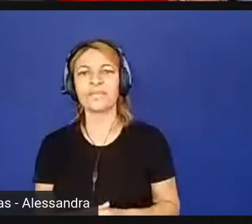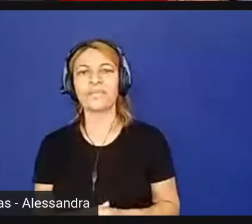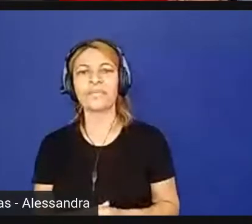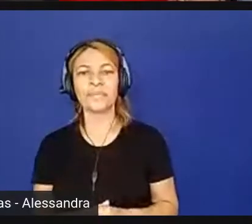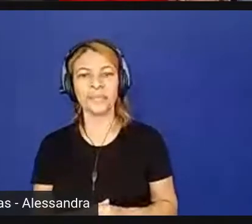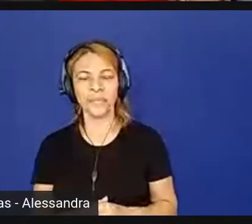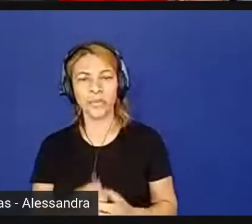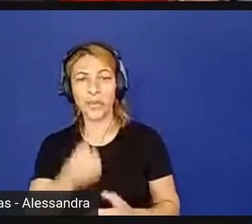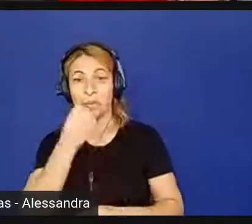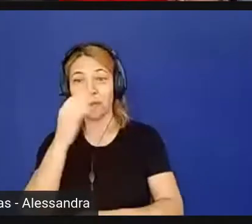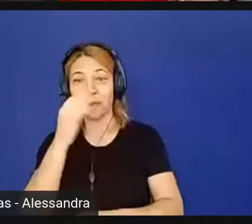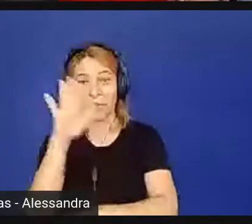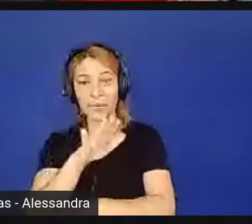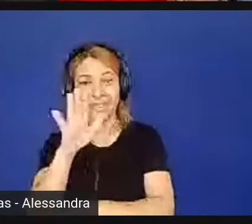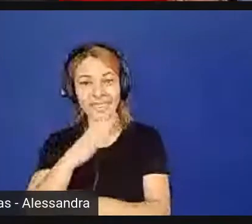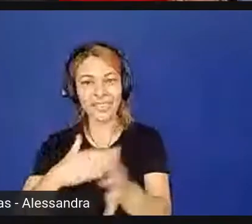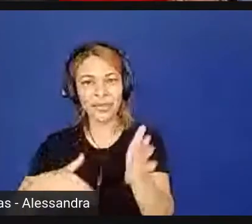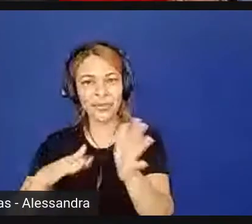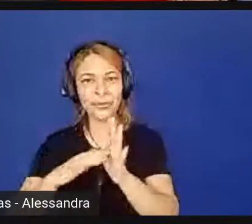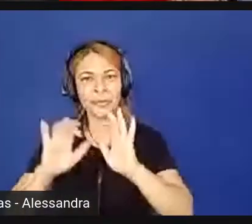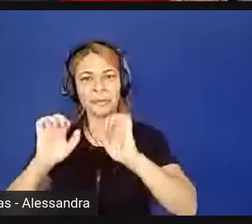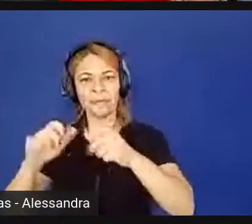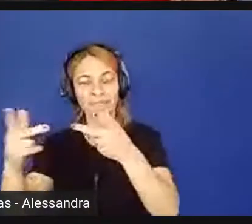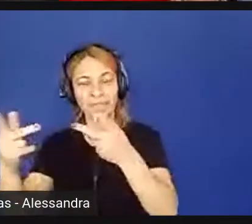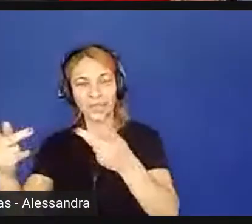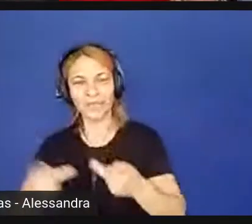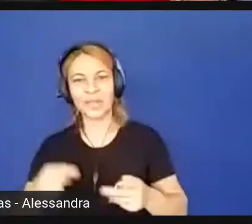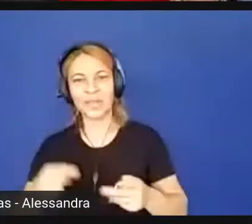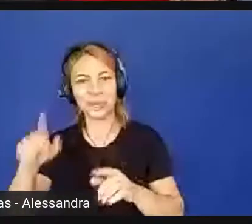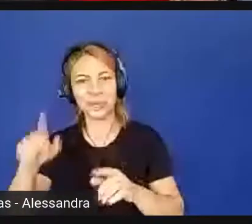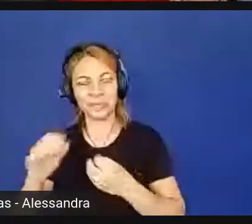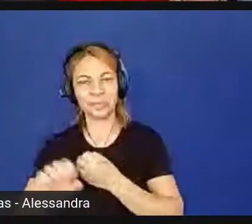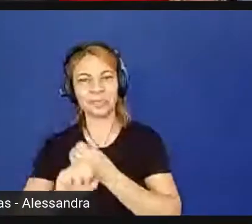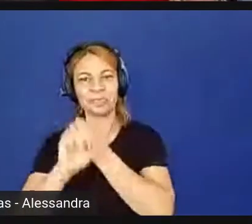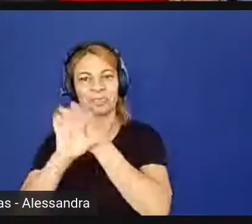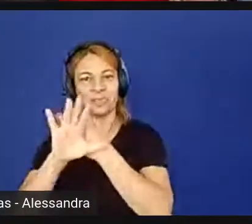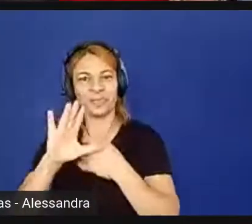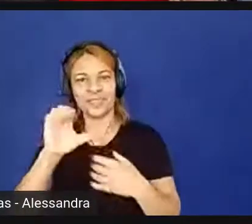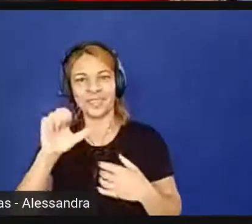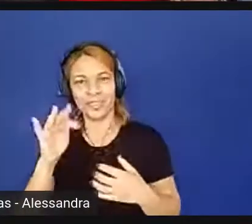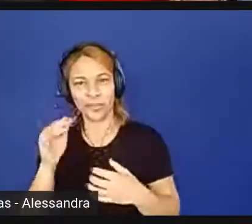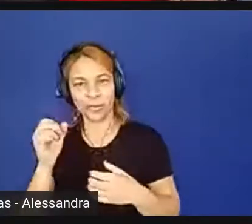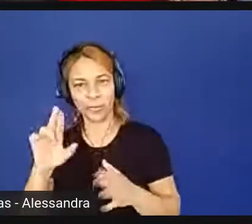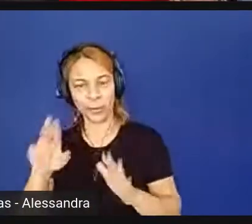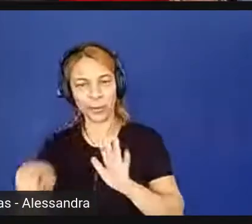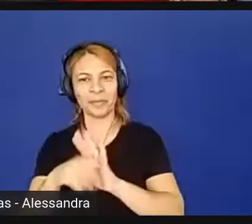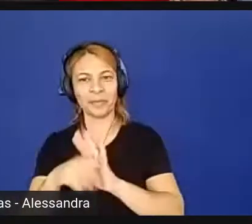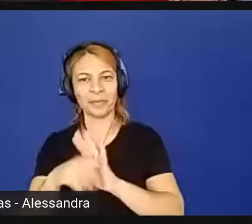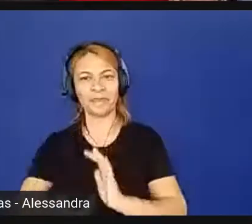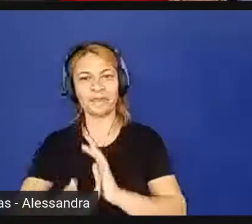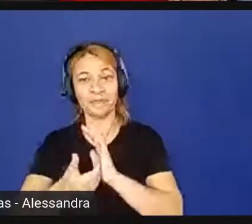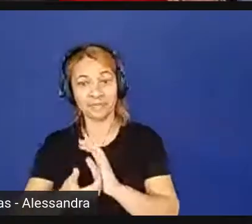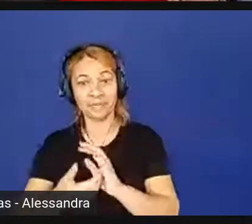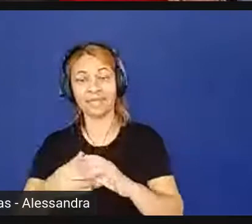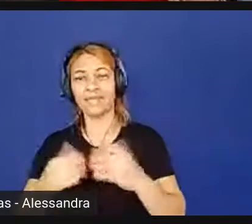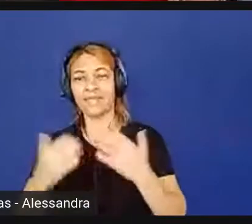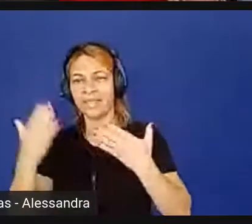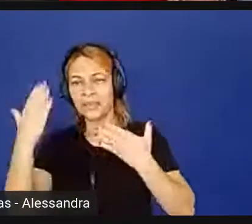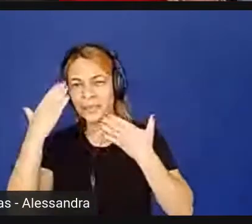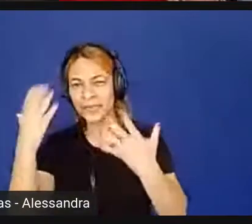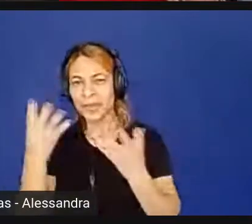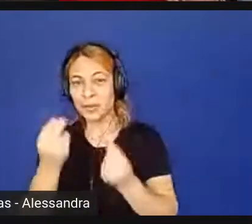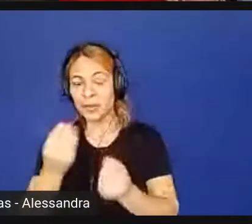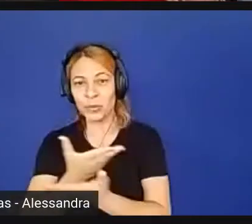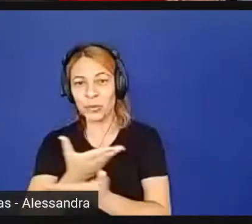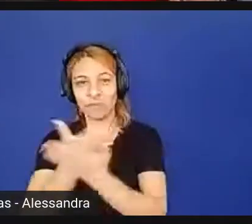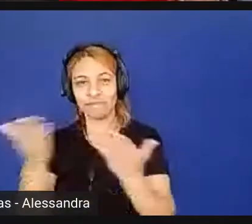Boa tarde a todos, sejam muito bem-vindos ao canal do CEFOR, a Escola Legislativa da Câmara dos Deputados. Agradeço muito a presença de todos e todas que